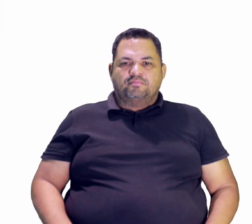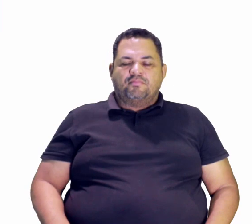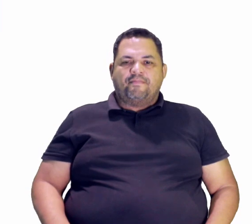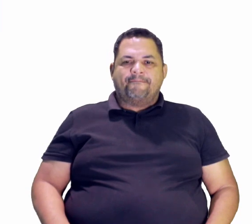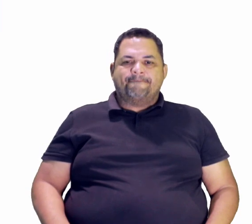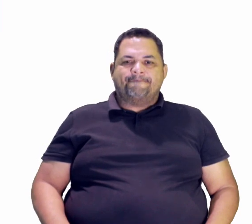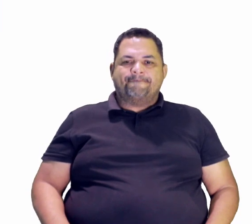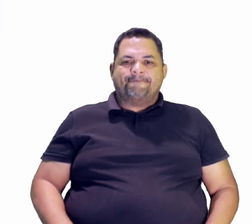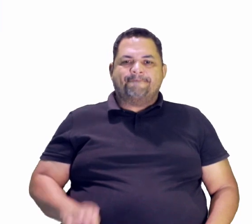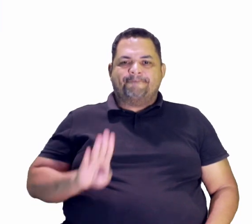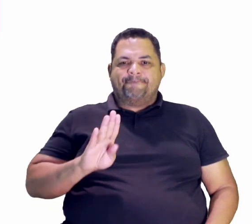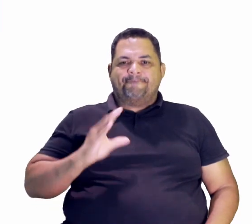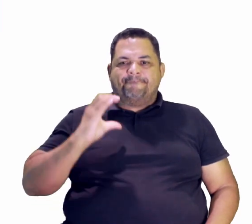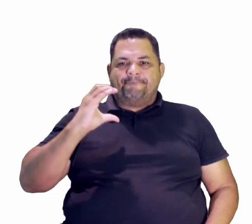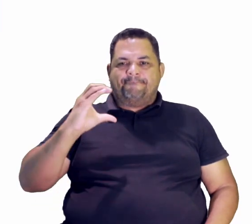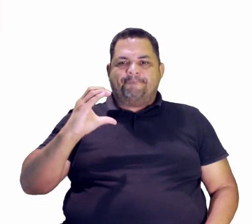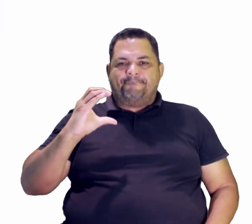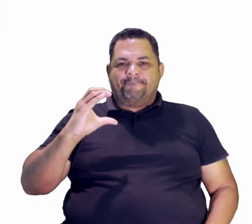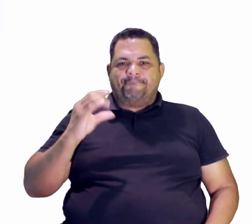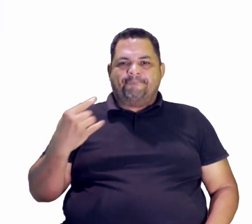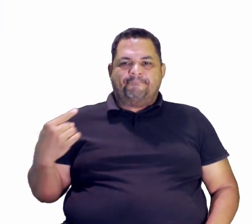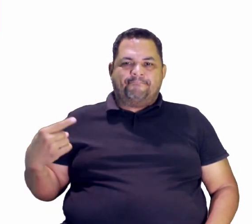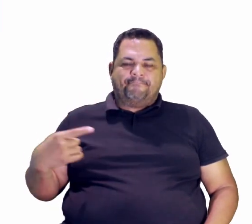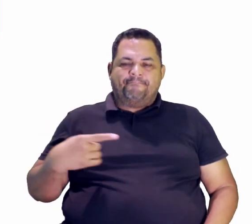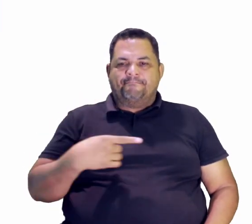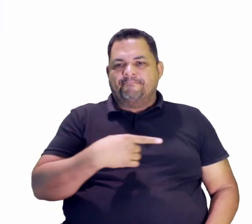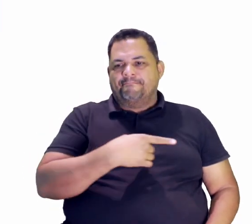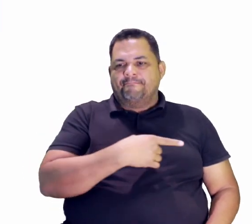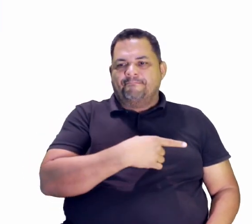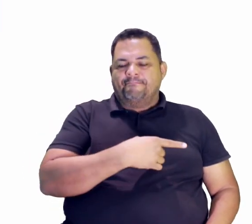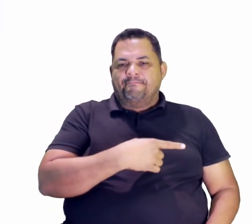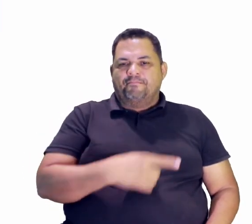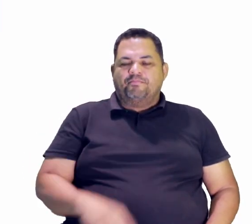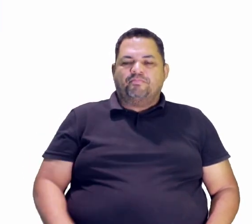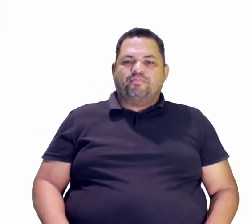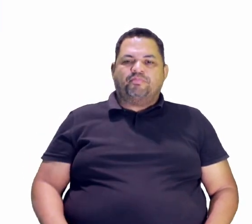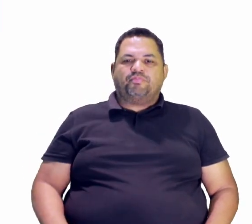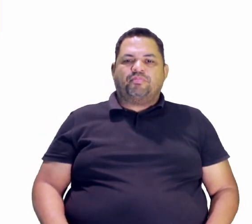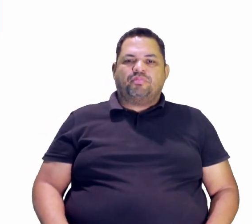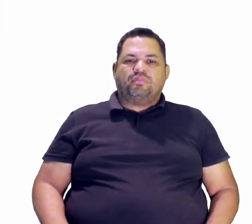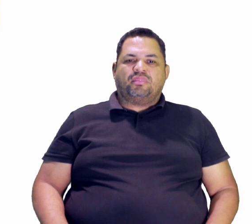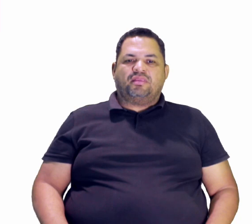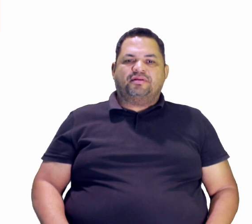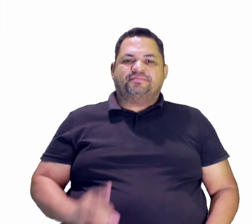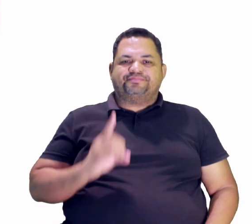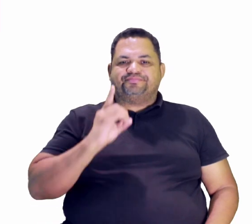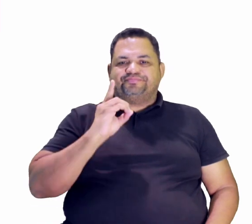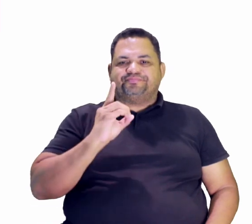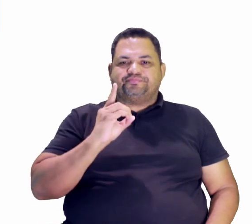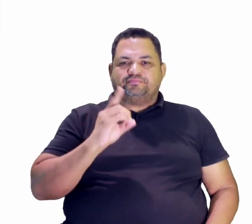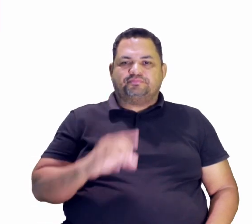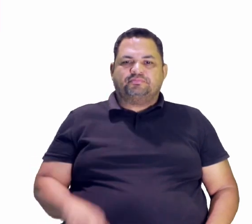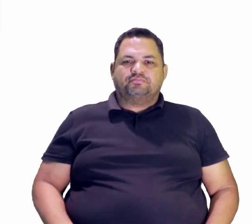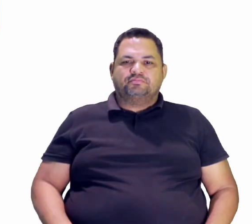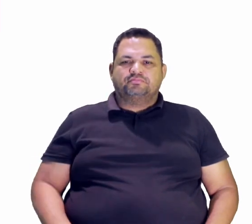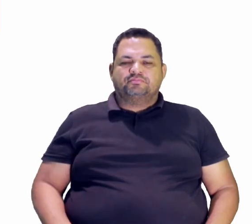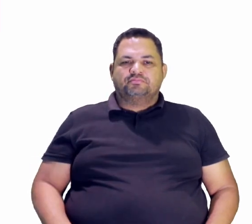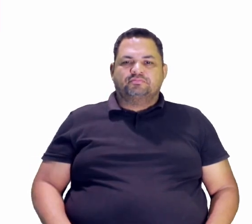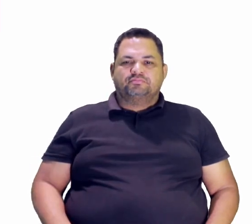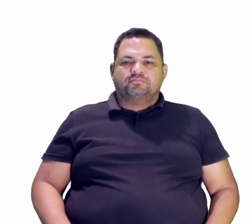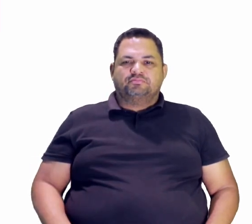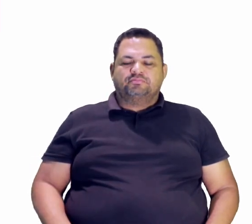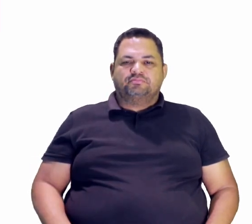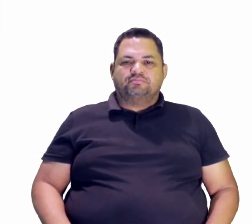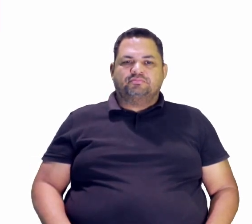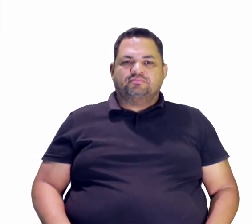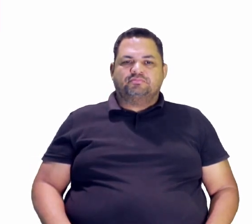no final do B eu coloco o C, só que o C está voltando. Olha lá. E aí, o meu D, início do A até o final do C, onde